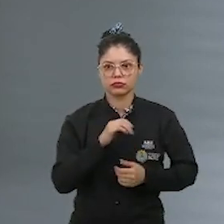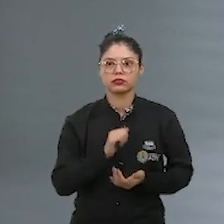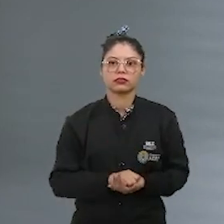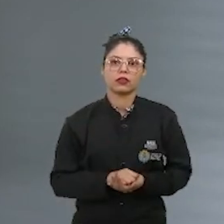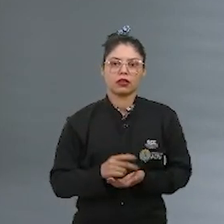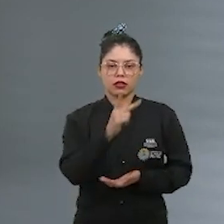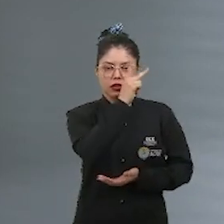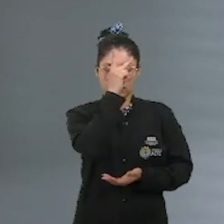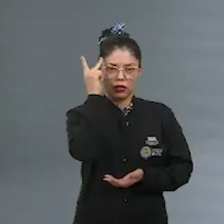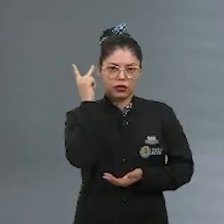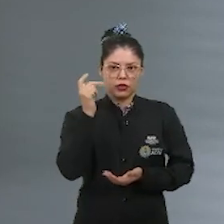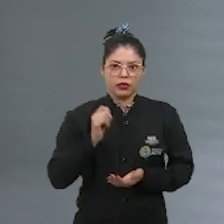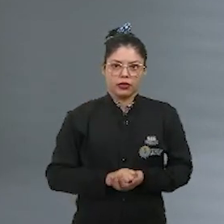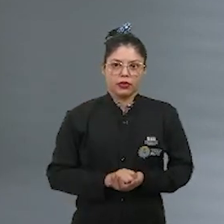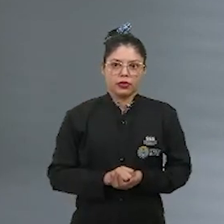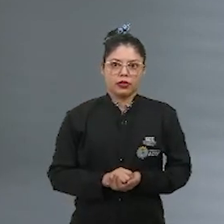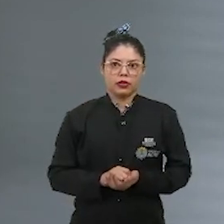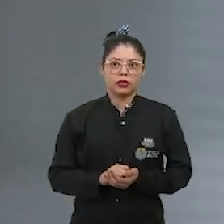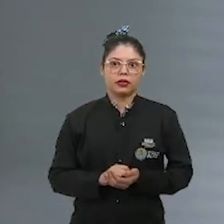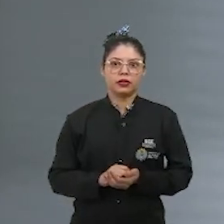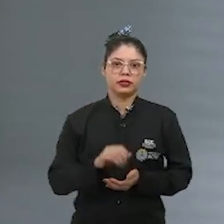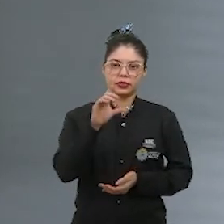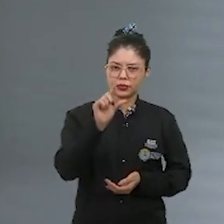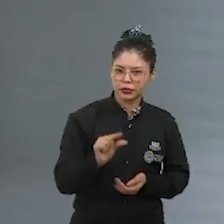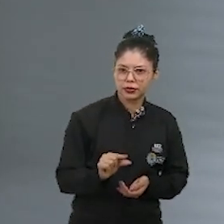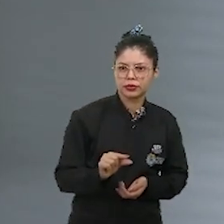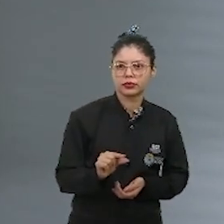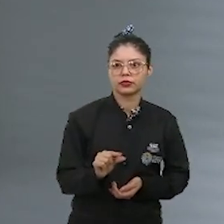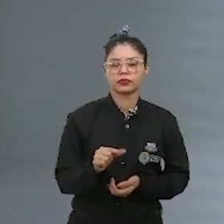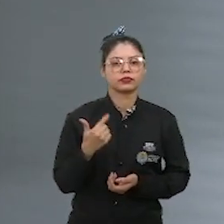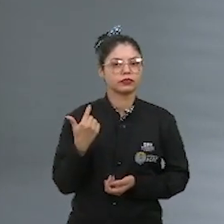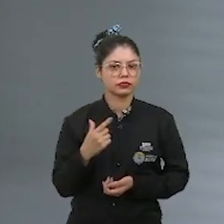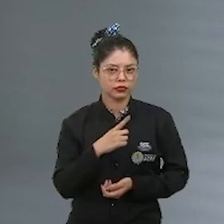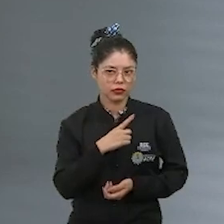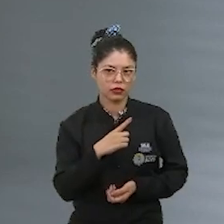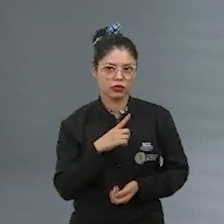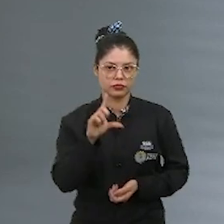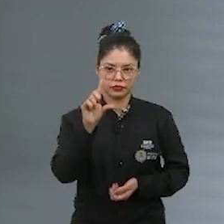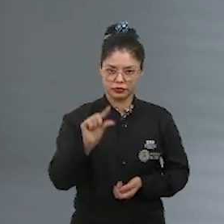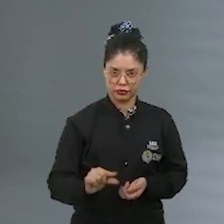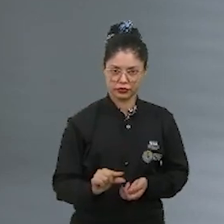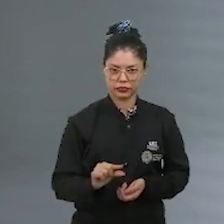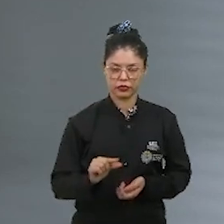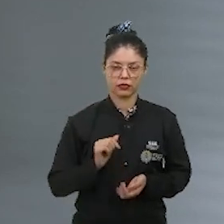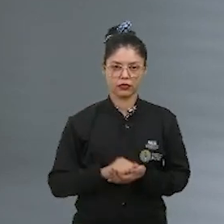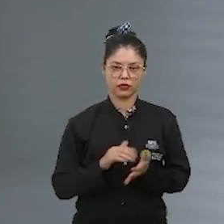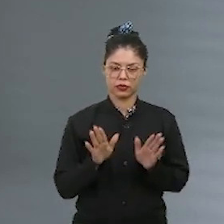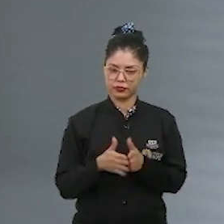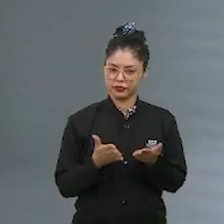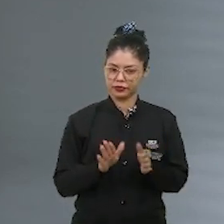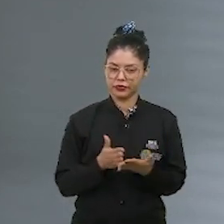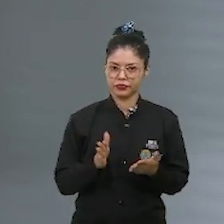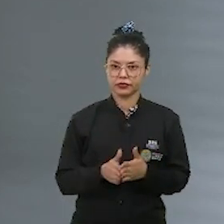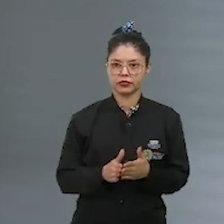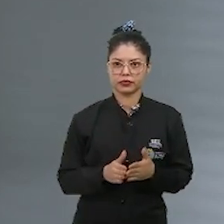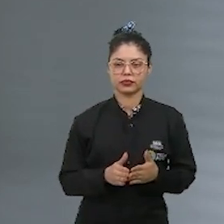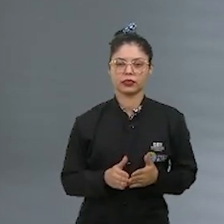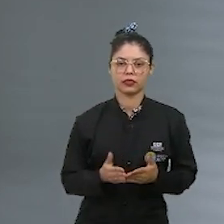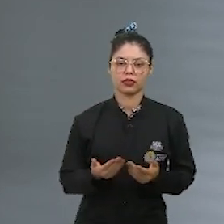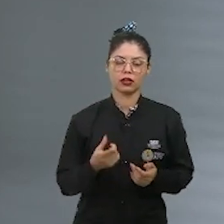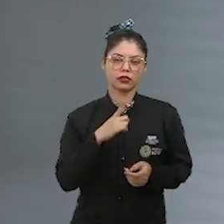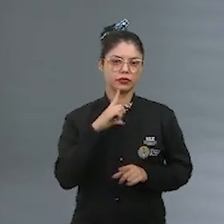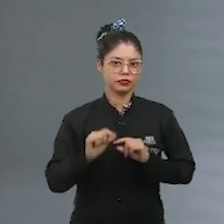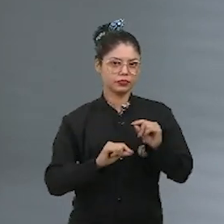que pessoas de classe média baixa, né, pessoas que estão ali abaixo da linha da pobreza, que estão na extrema